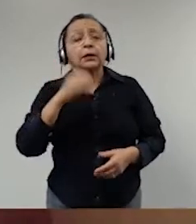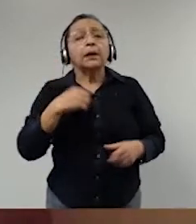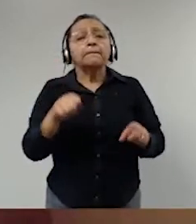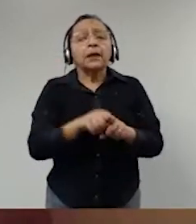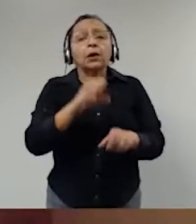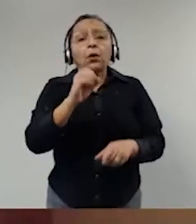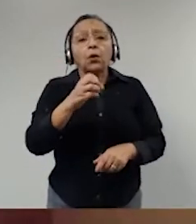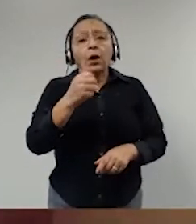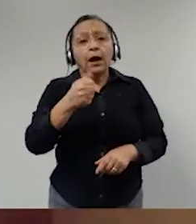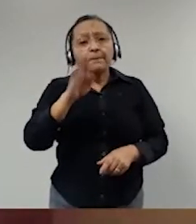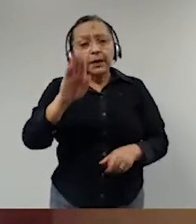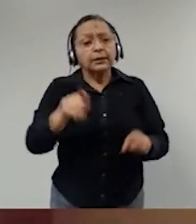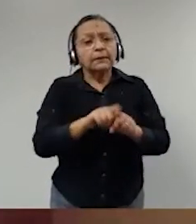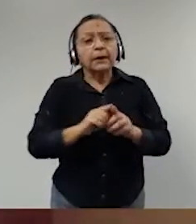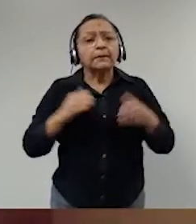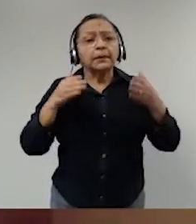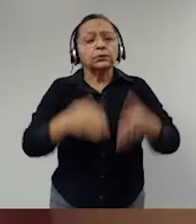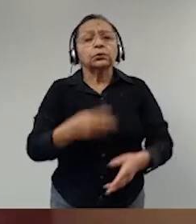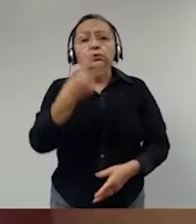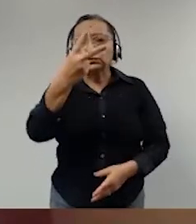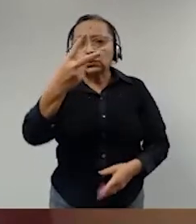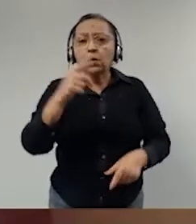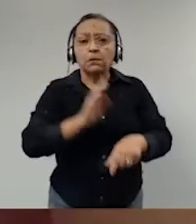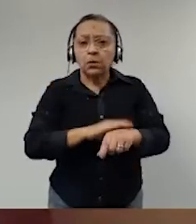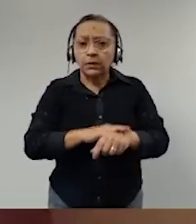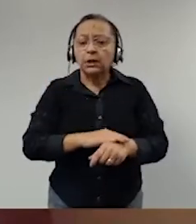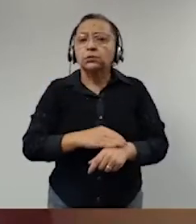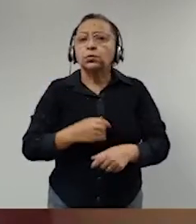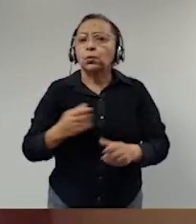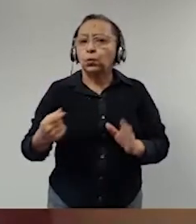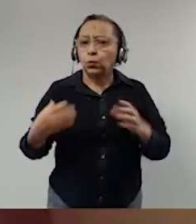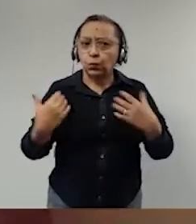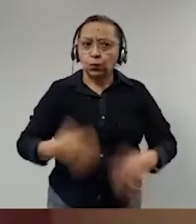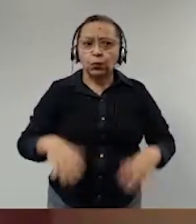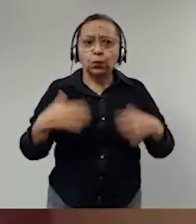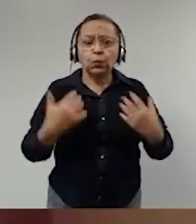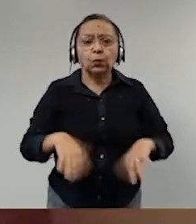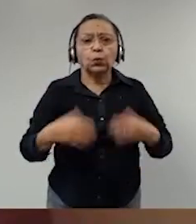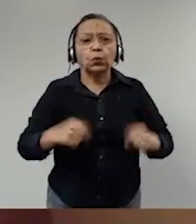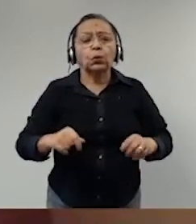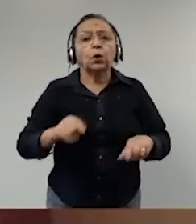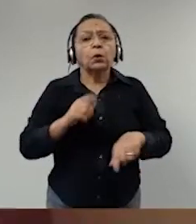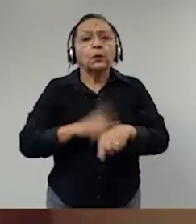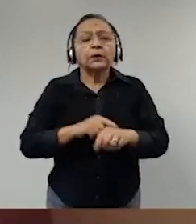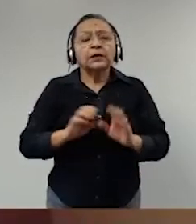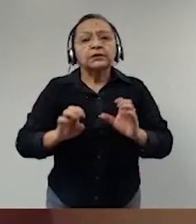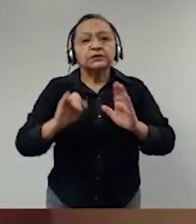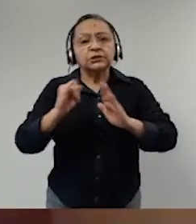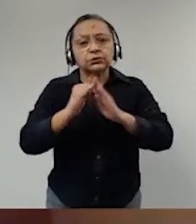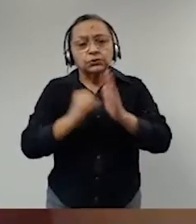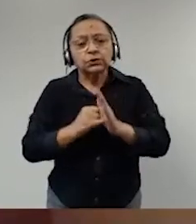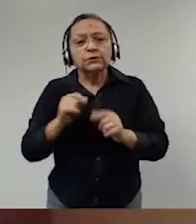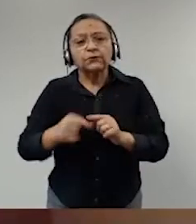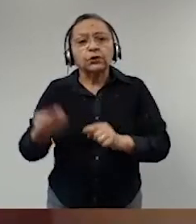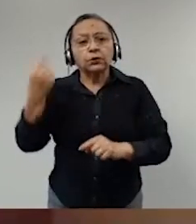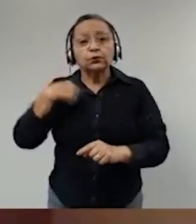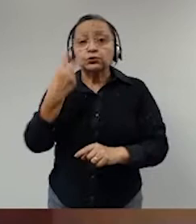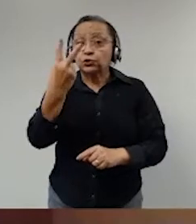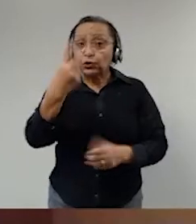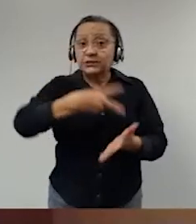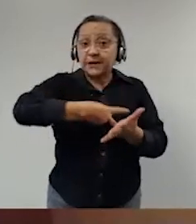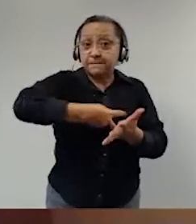dos dois momentos políticos mais agudos do pós-democracia, do ponto de vista das instituições, que foram os dois